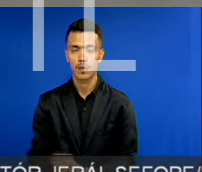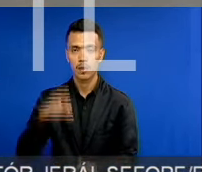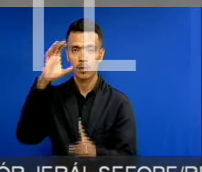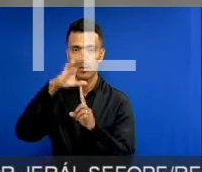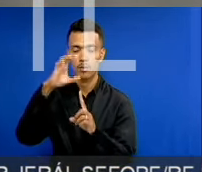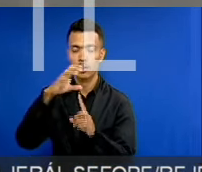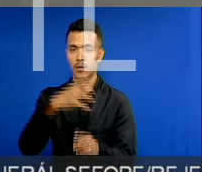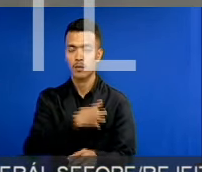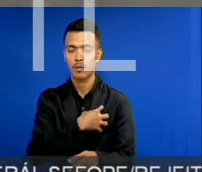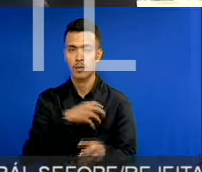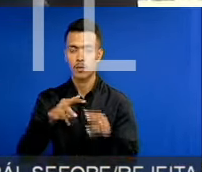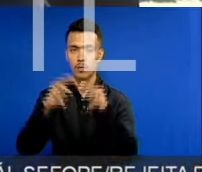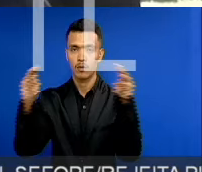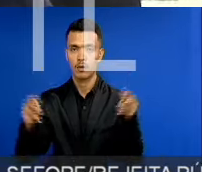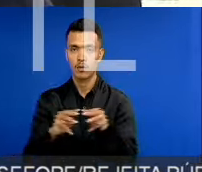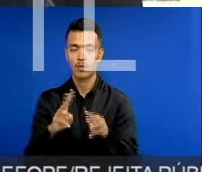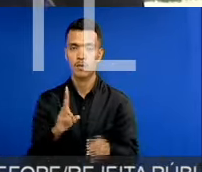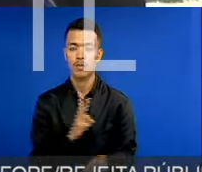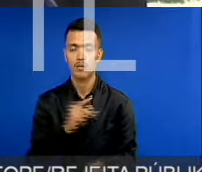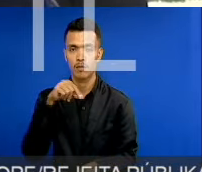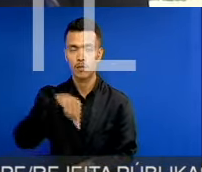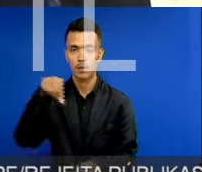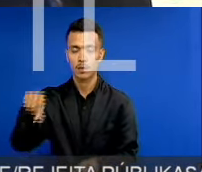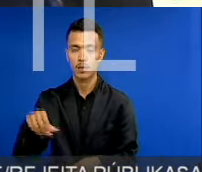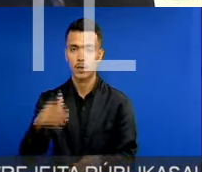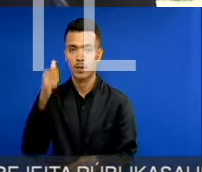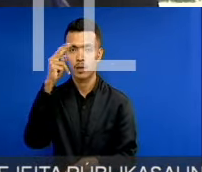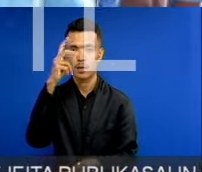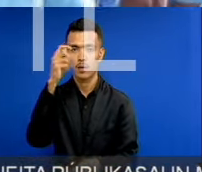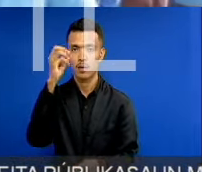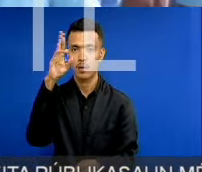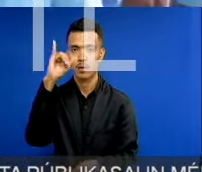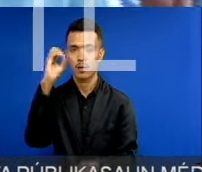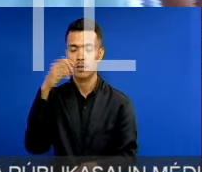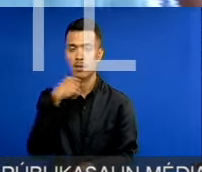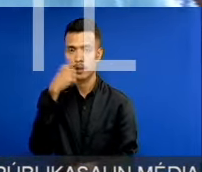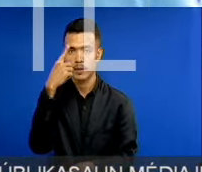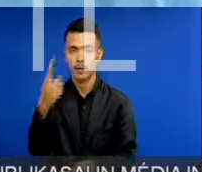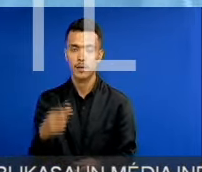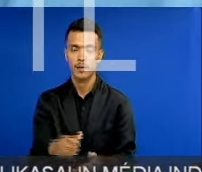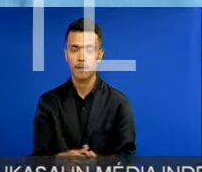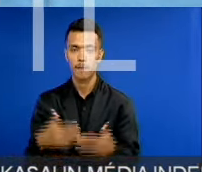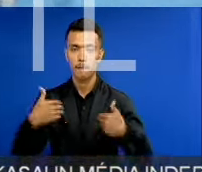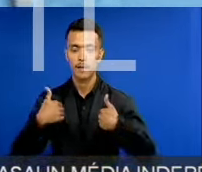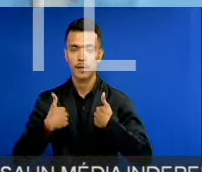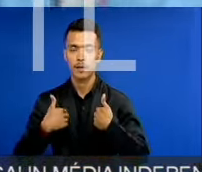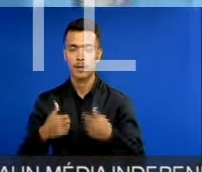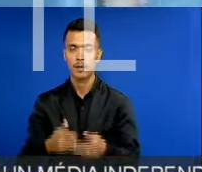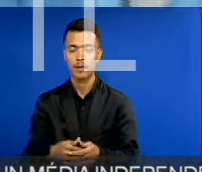Comandante PNT li município Viqueque, Superintendente Antônio Rego Fernandes Ateten, iha